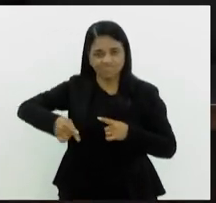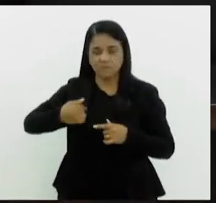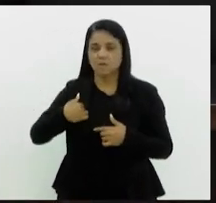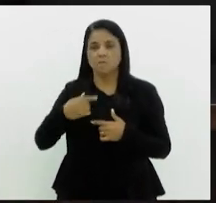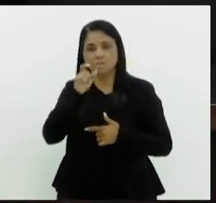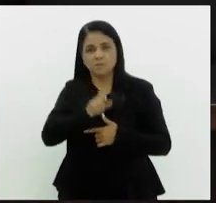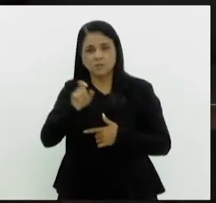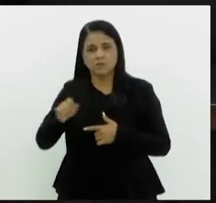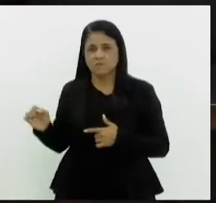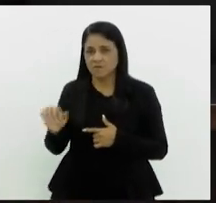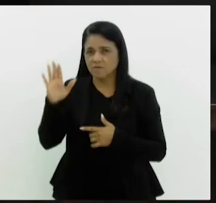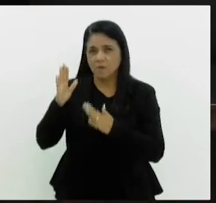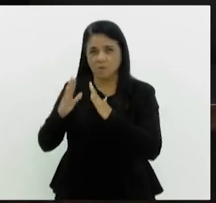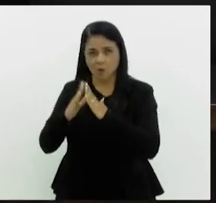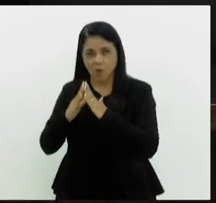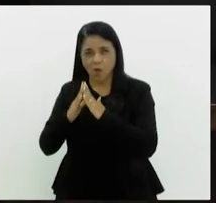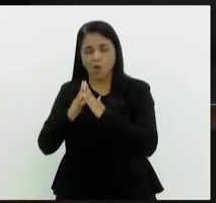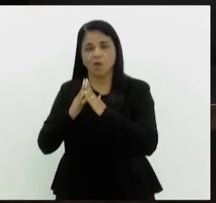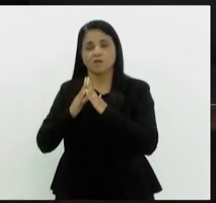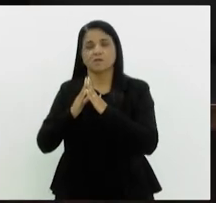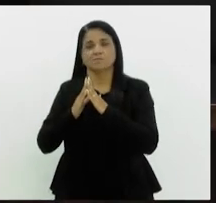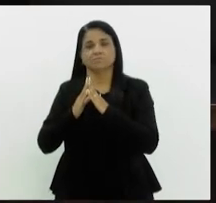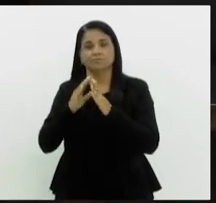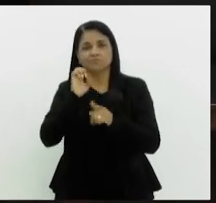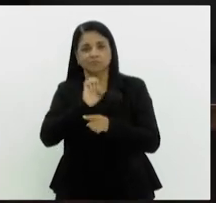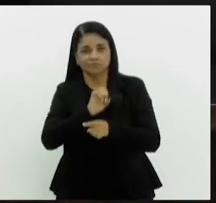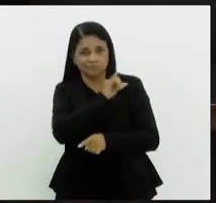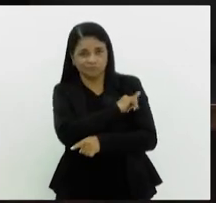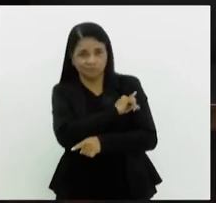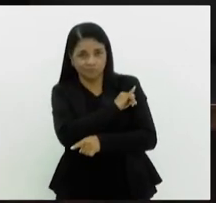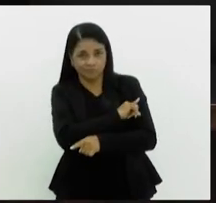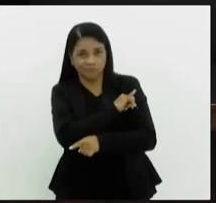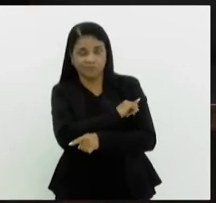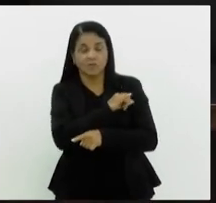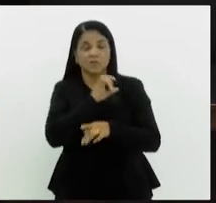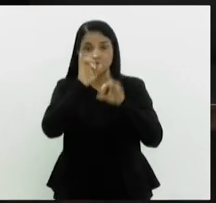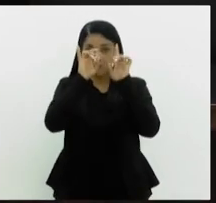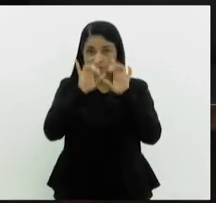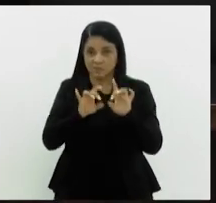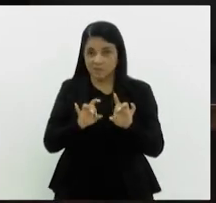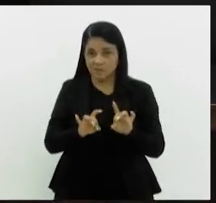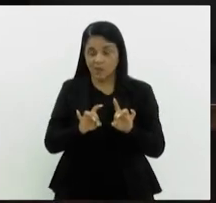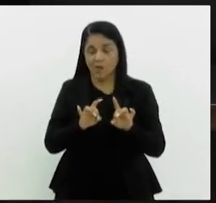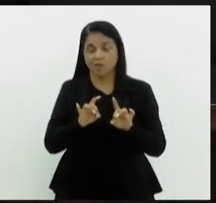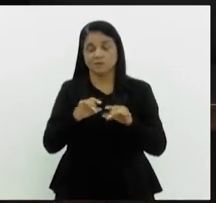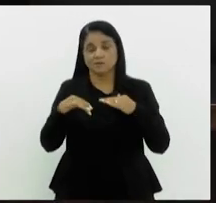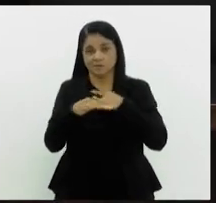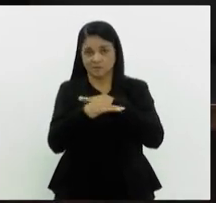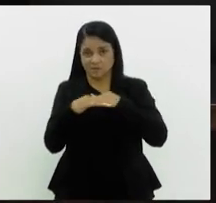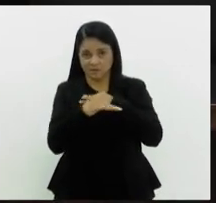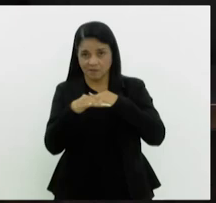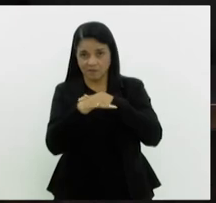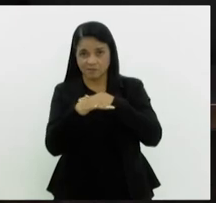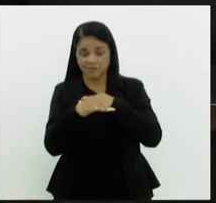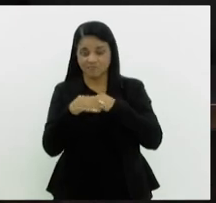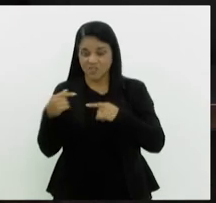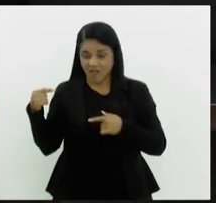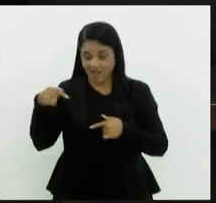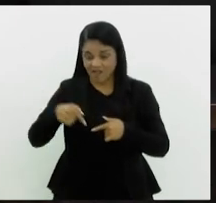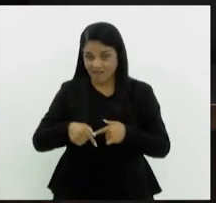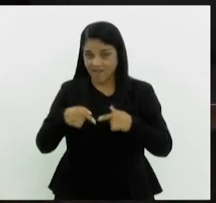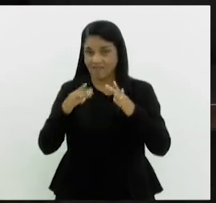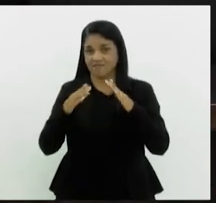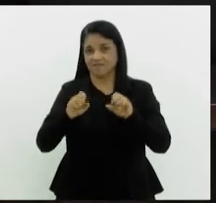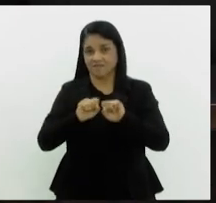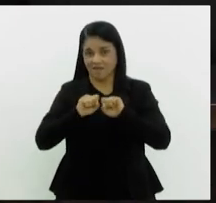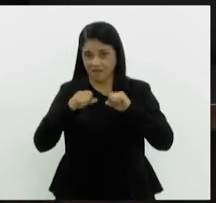e periferias, de subúrbio do Estado do Rio de Janeiro, em especial da cidade do Rio de Janeiro. Então, chegar aqui nessa